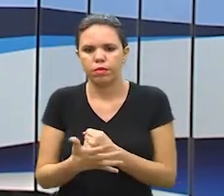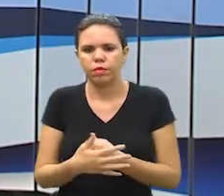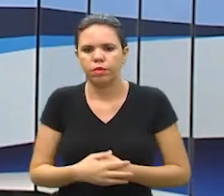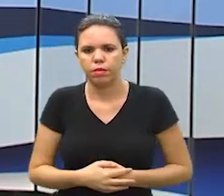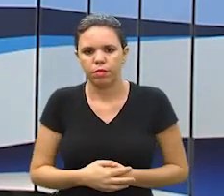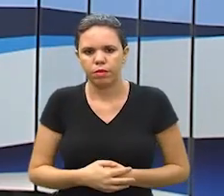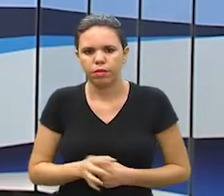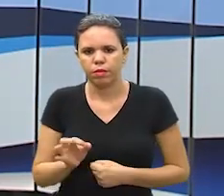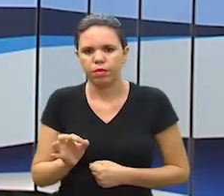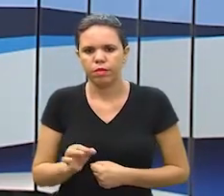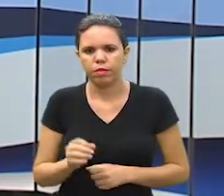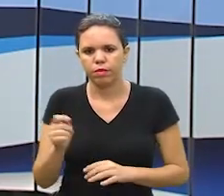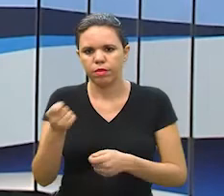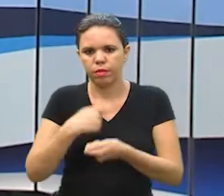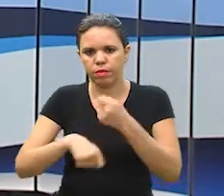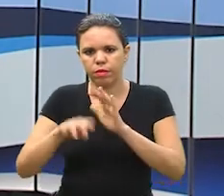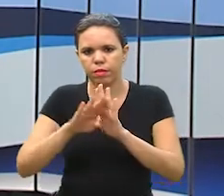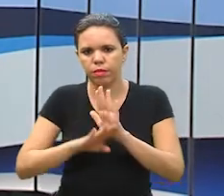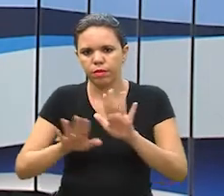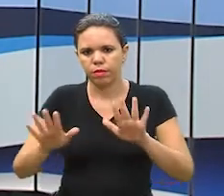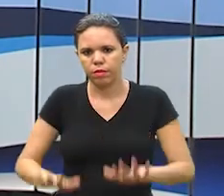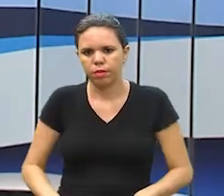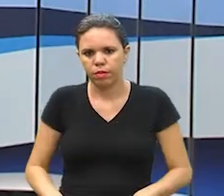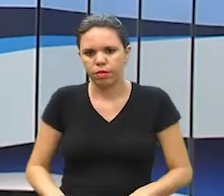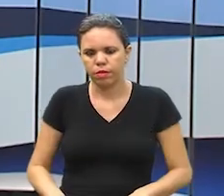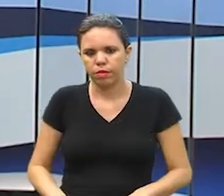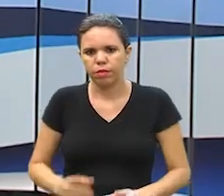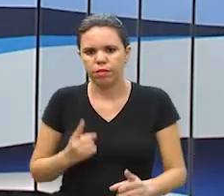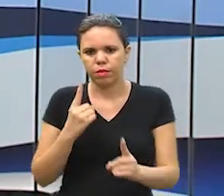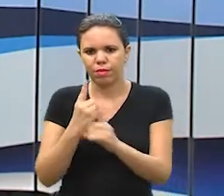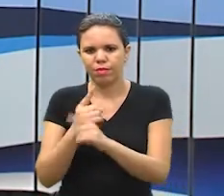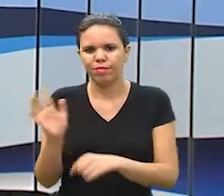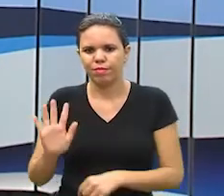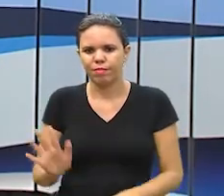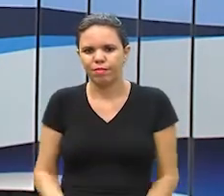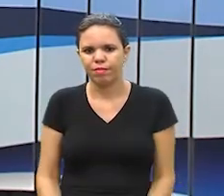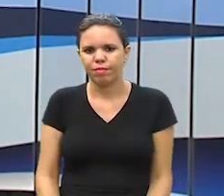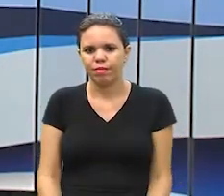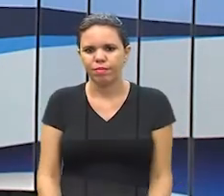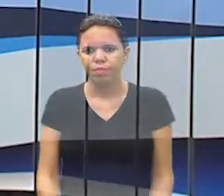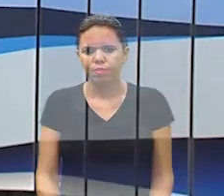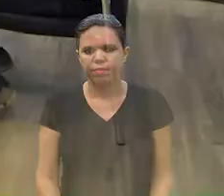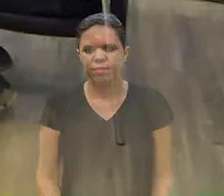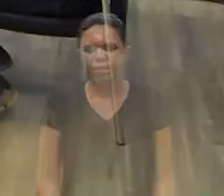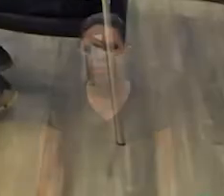pandemia, tá certo? Questão de ordem fica por aqui. Até a próxima. Tchau, tchau.